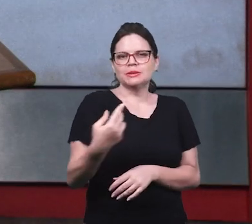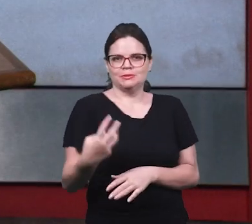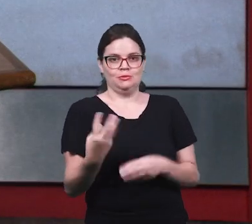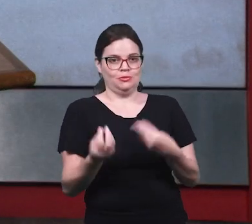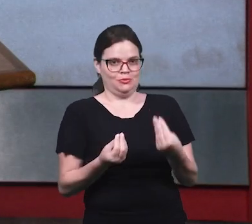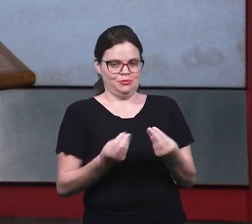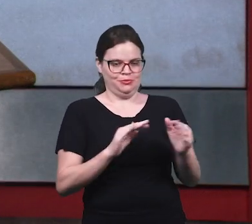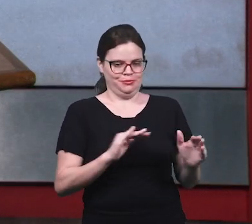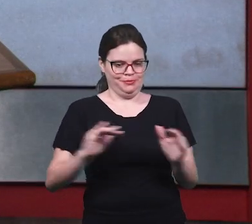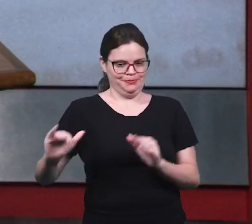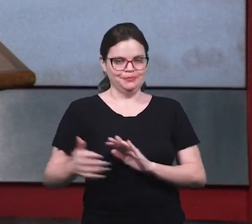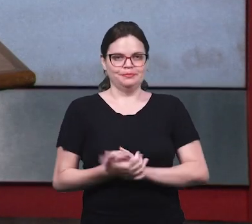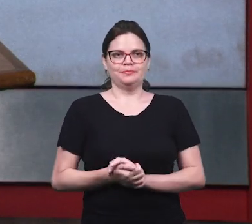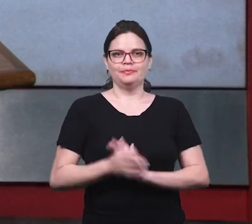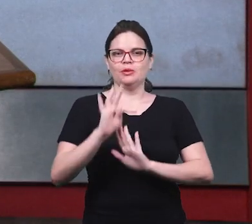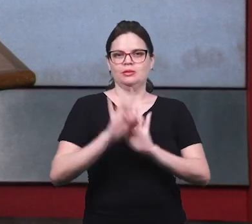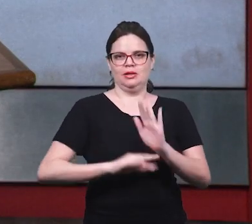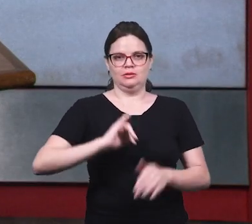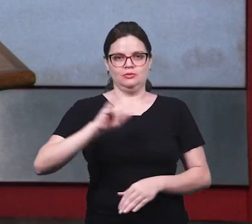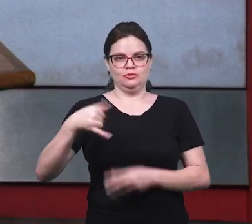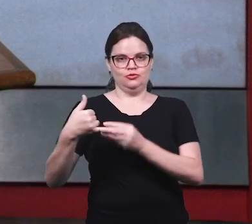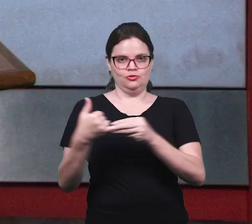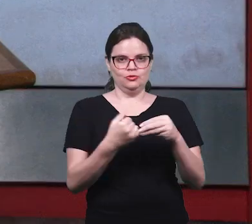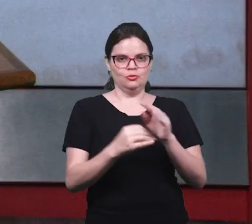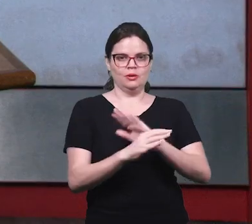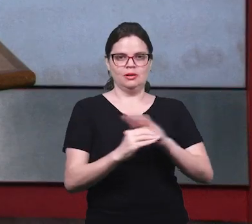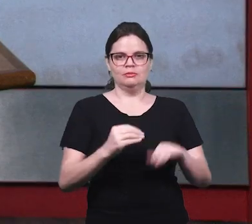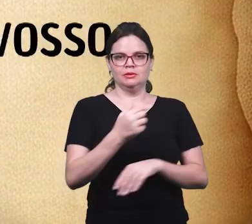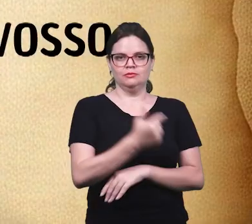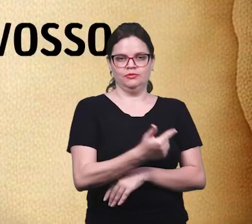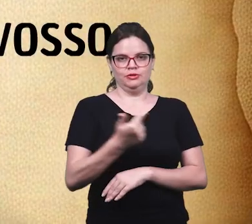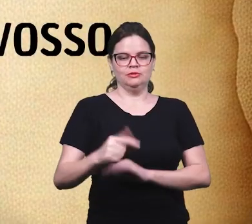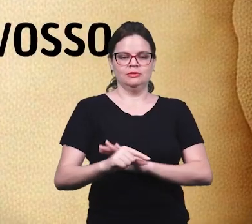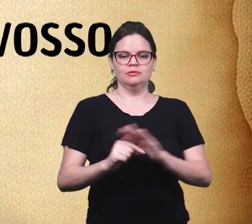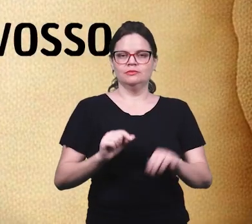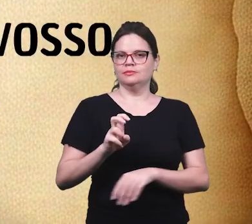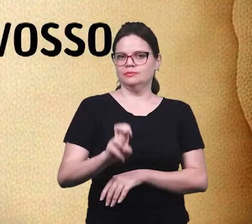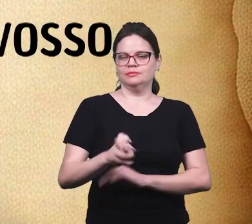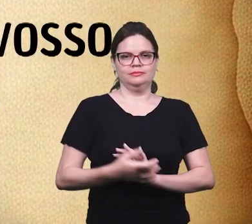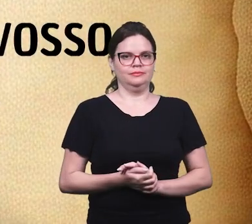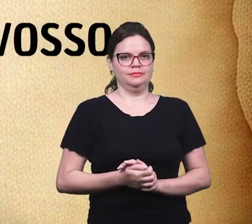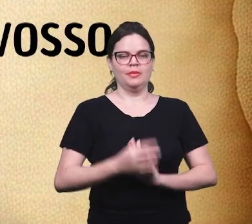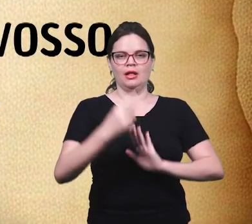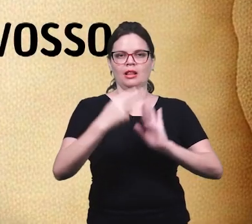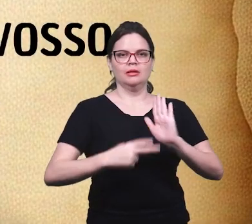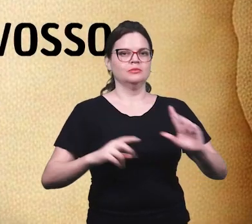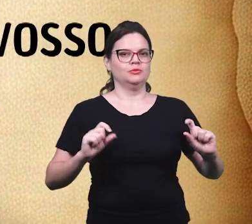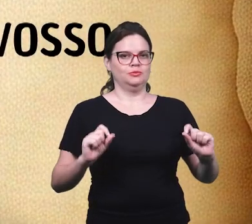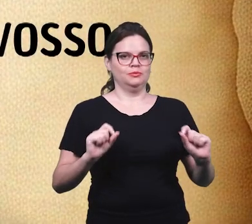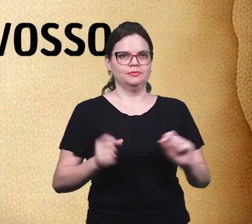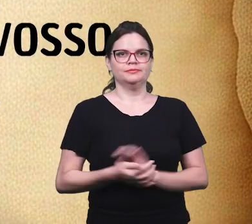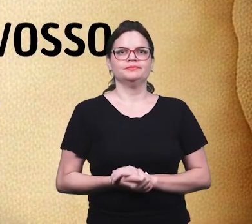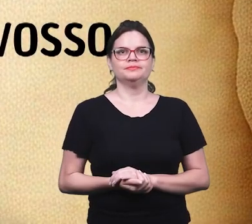No texto de Josué, capítulo 22, verso 5, lemos assim: